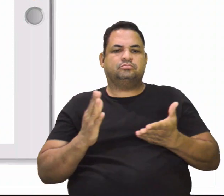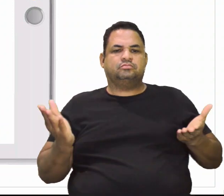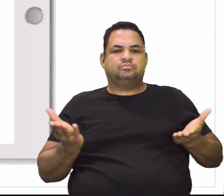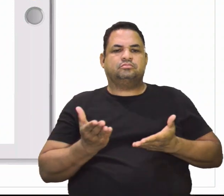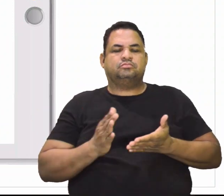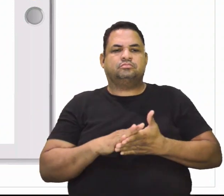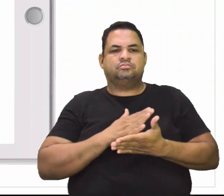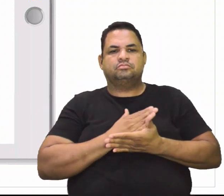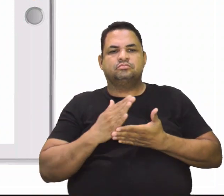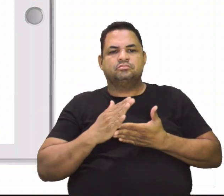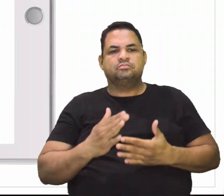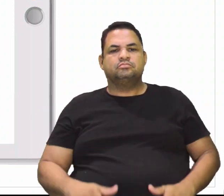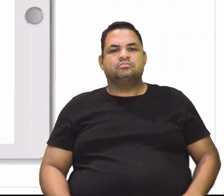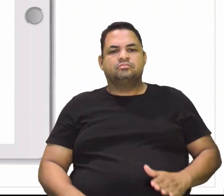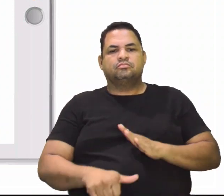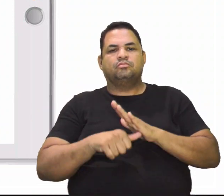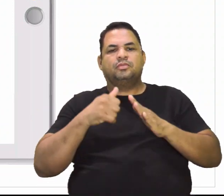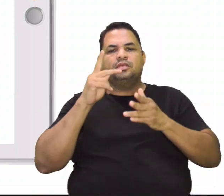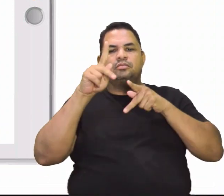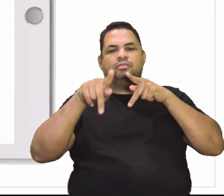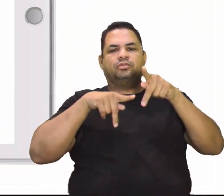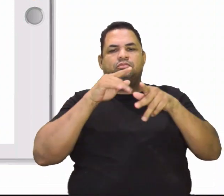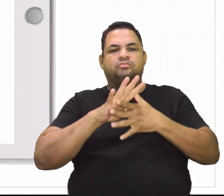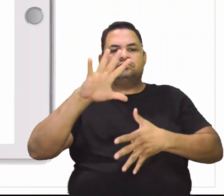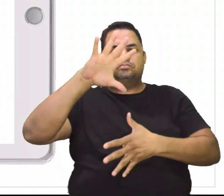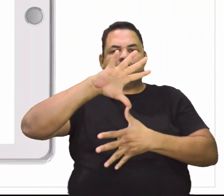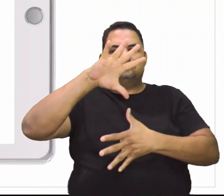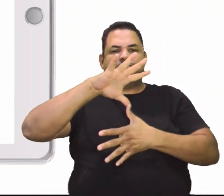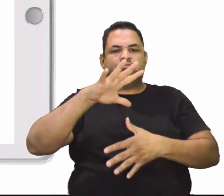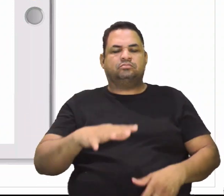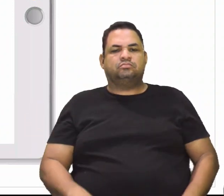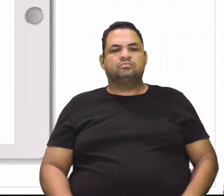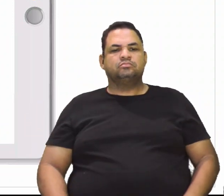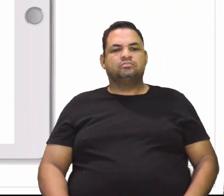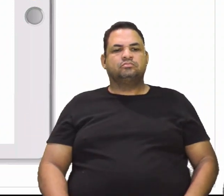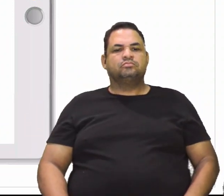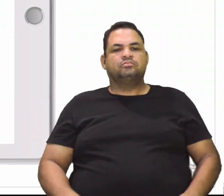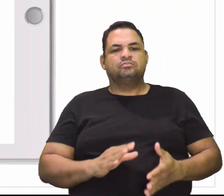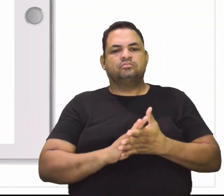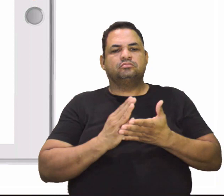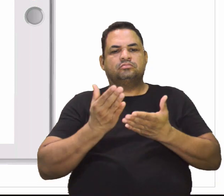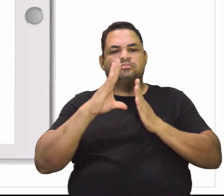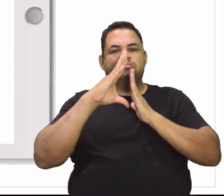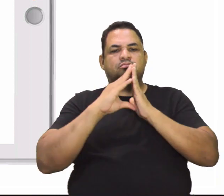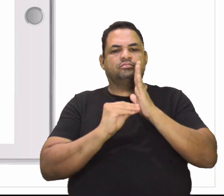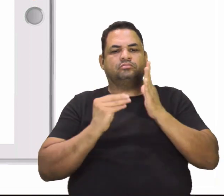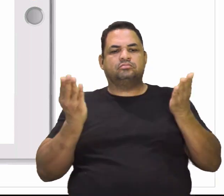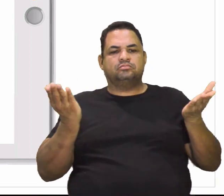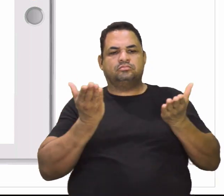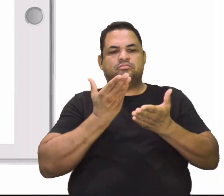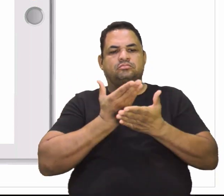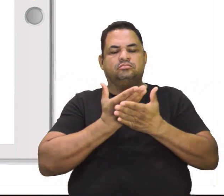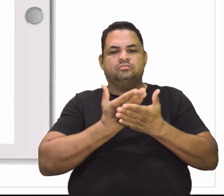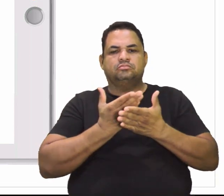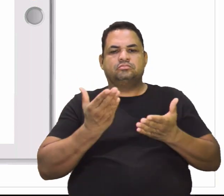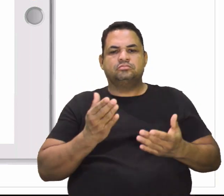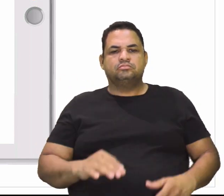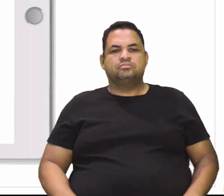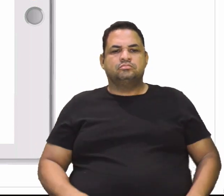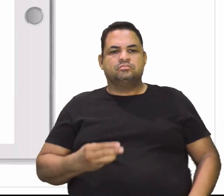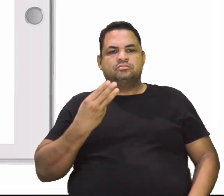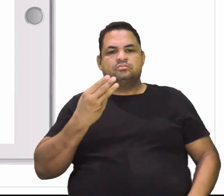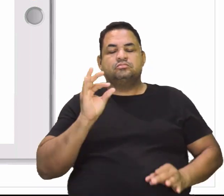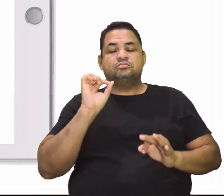já começa sobre os primeiros povos da América. Os primeiros povos da América aí são os conteúdos dessa aula. Da aula 3,